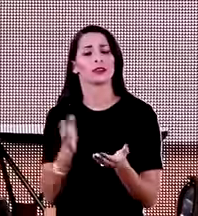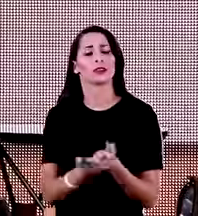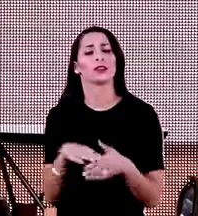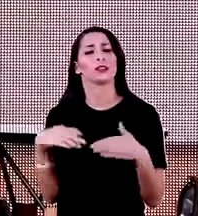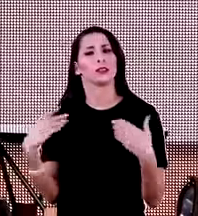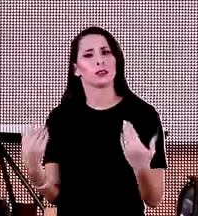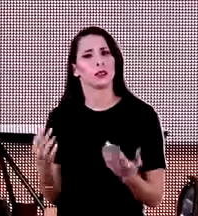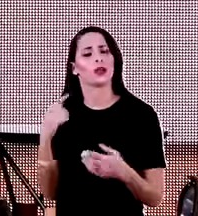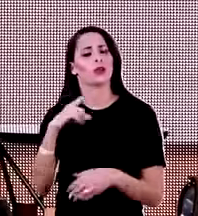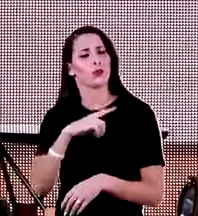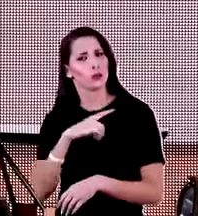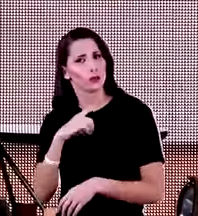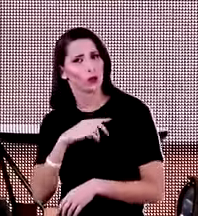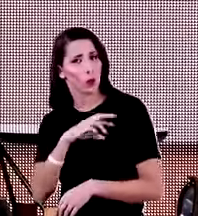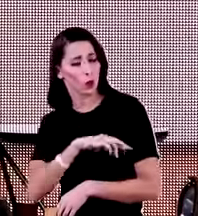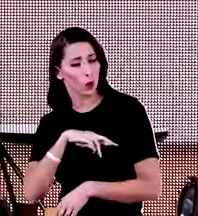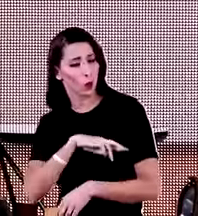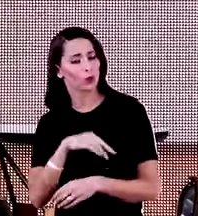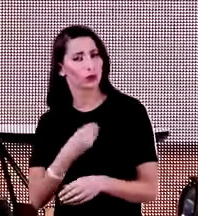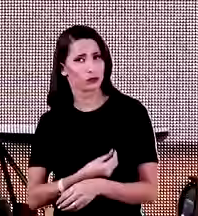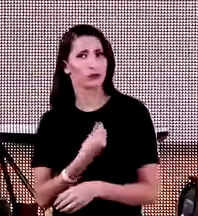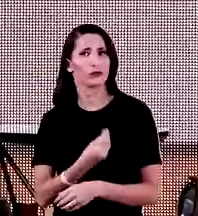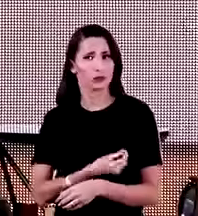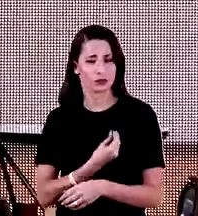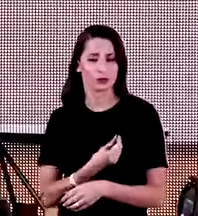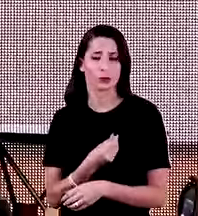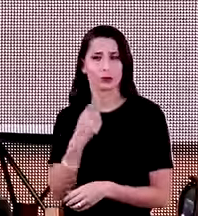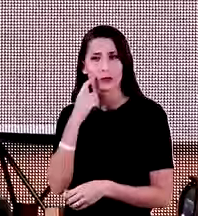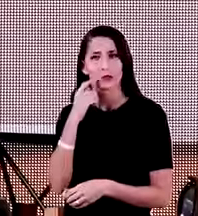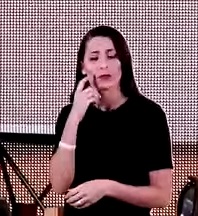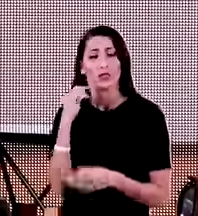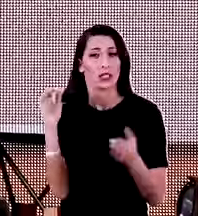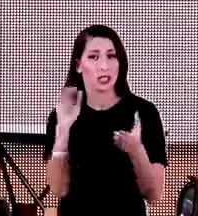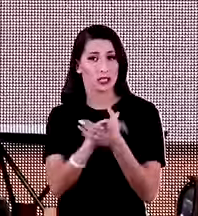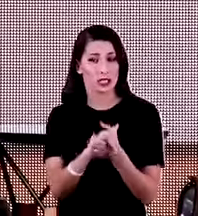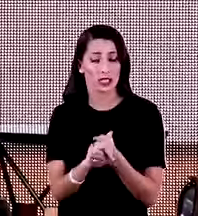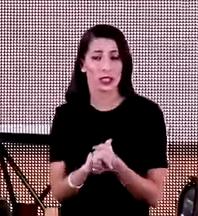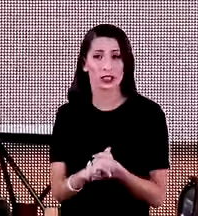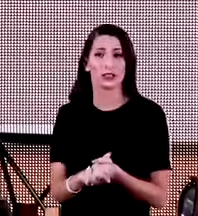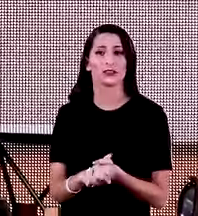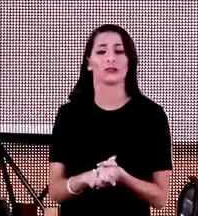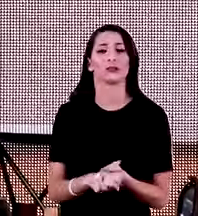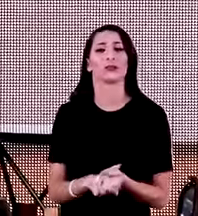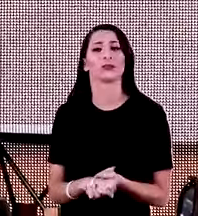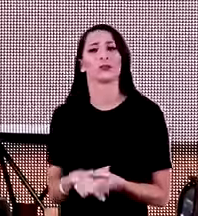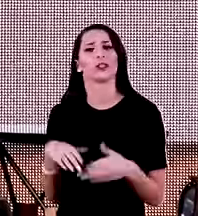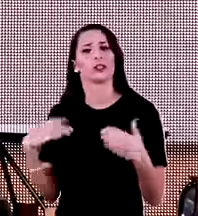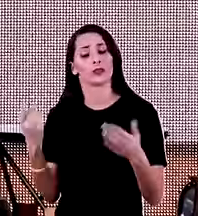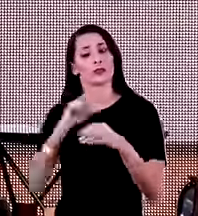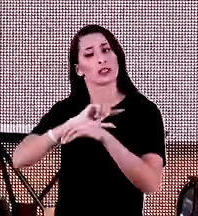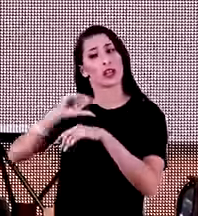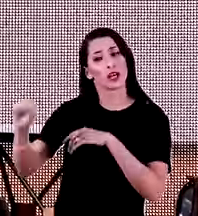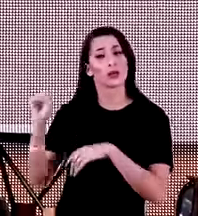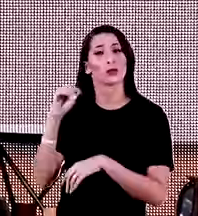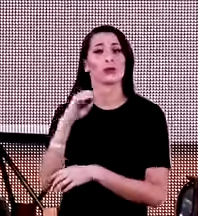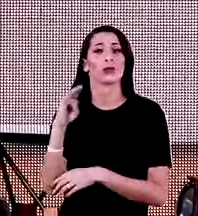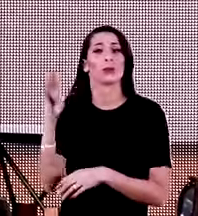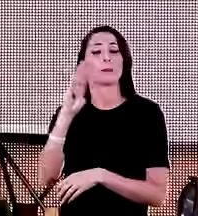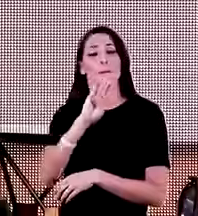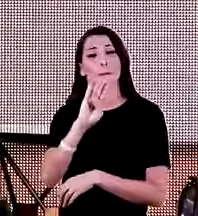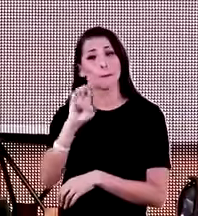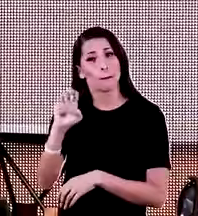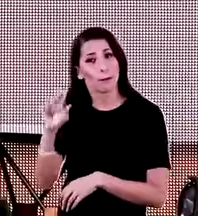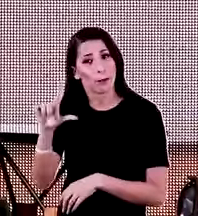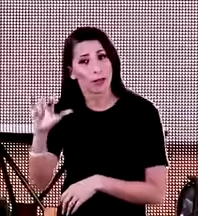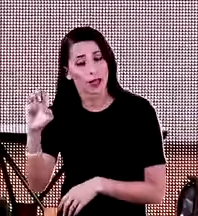tinha dois filhos e duas noras. E ela saiu de Belém para Moab, para se livrar da fome. Mas quando ela chegou